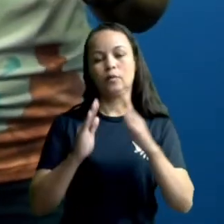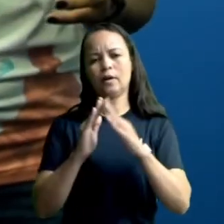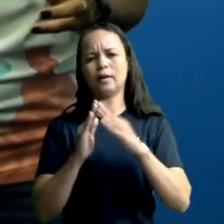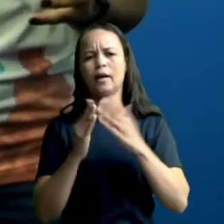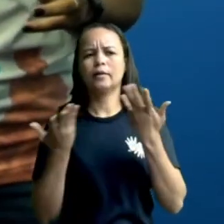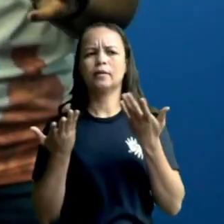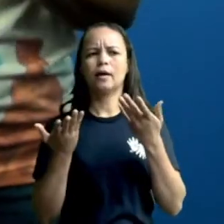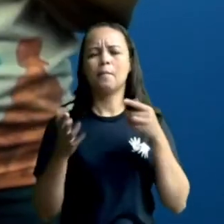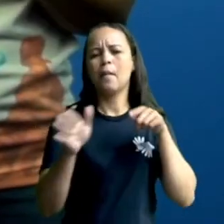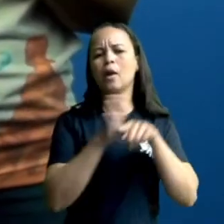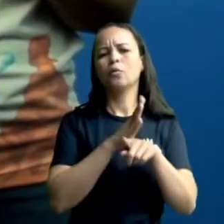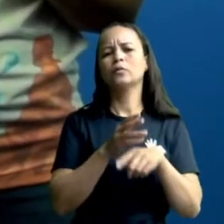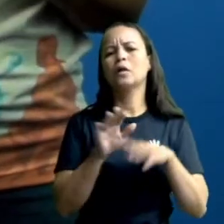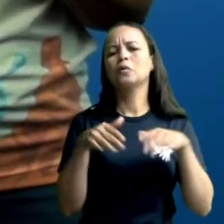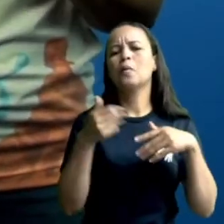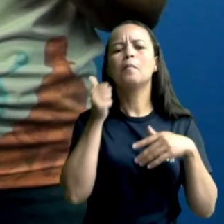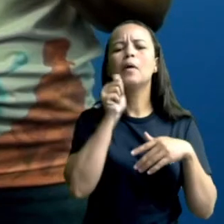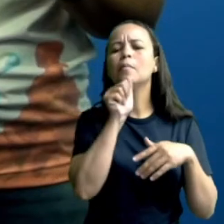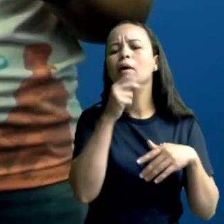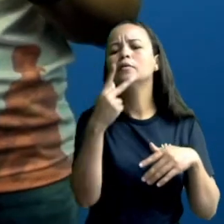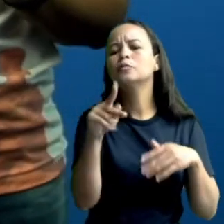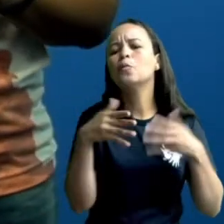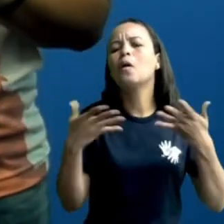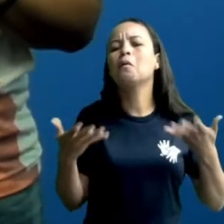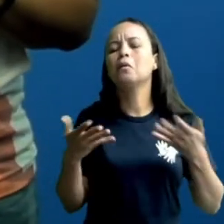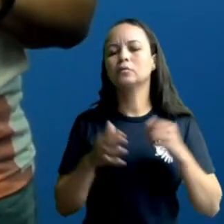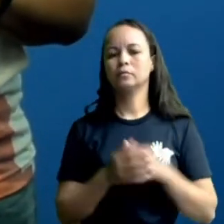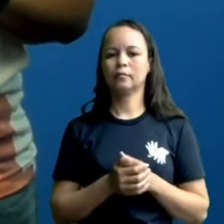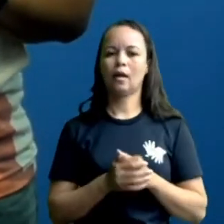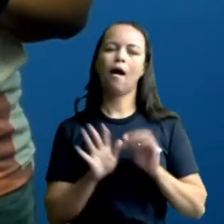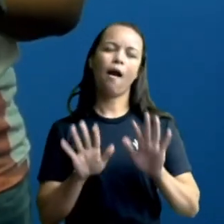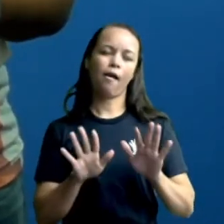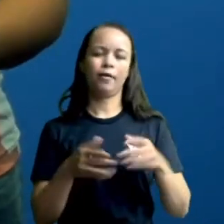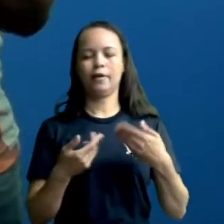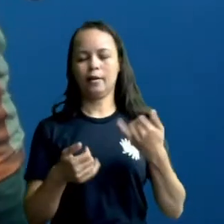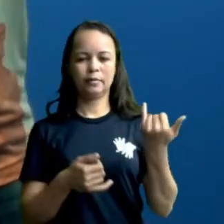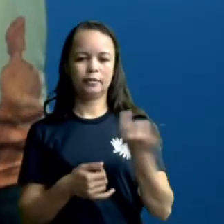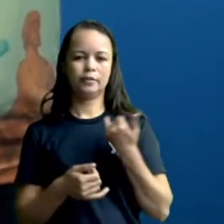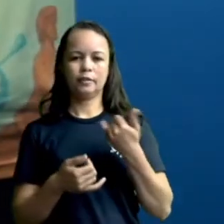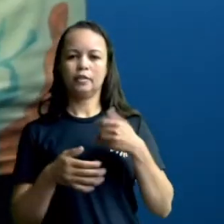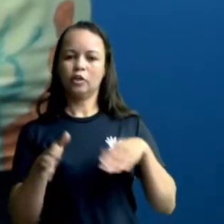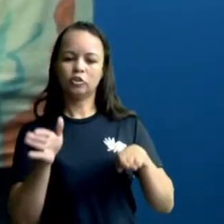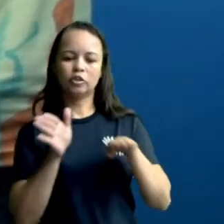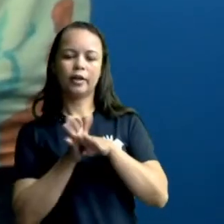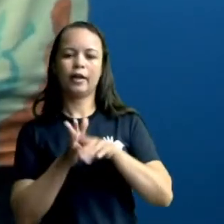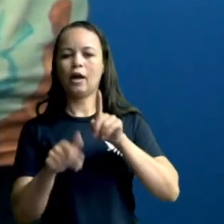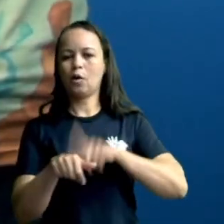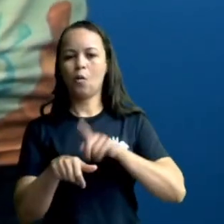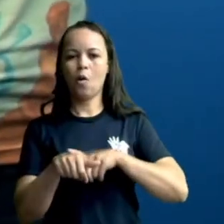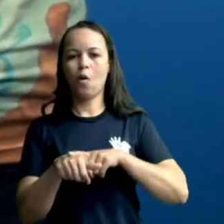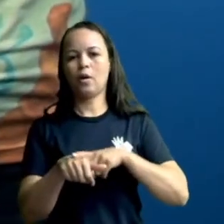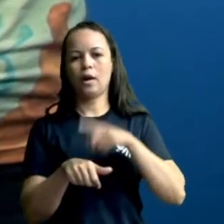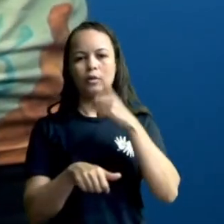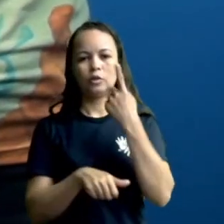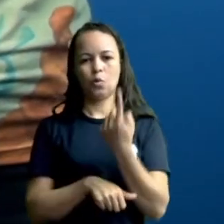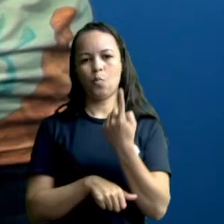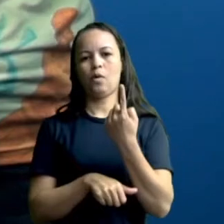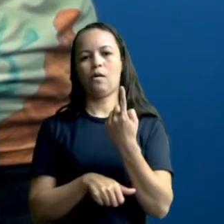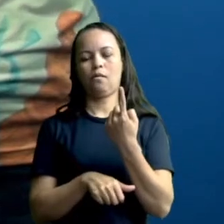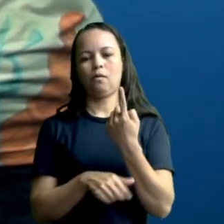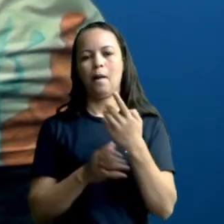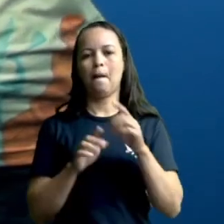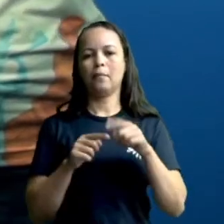pergunta, cadê tua mãe? Aí você diz assim, ela disse que ia chegar de 1 hora. Então, ela disse no passado, mas